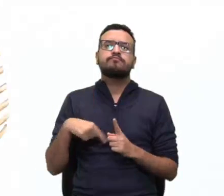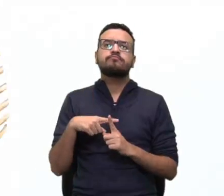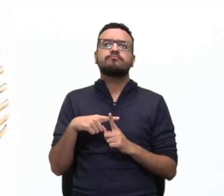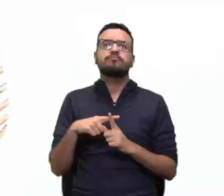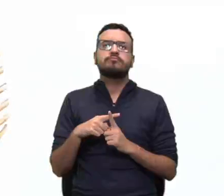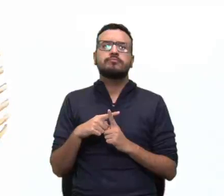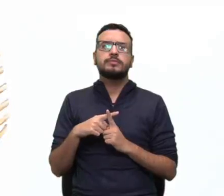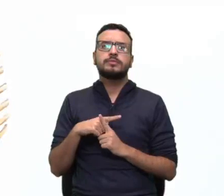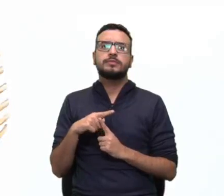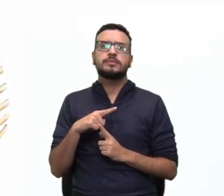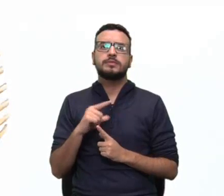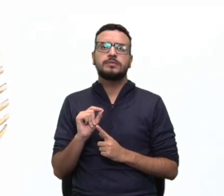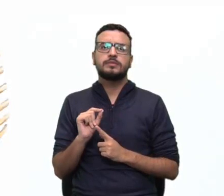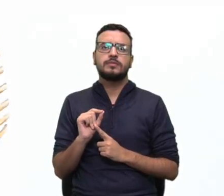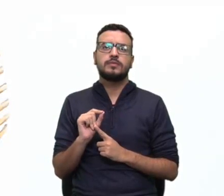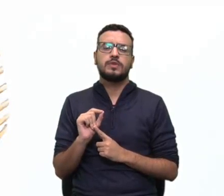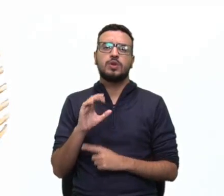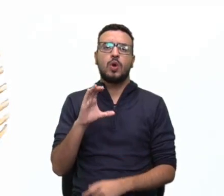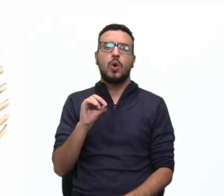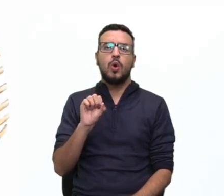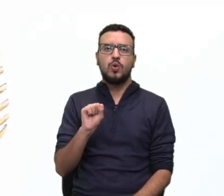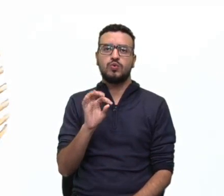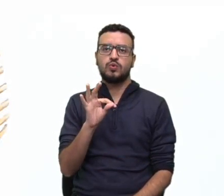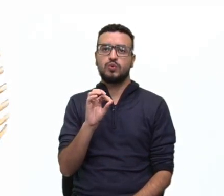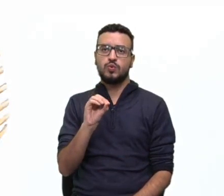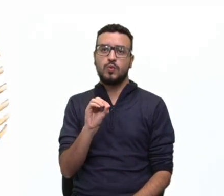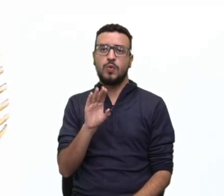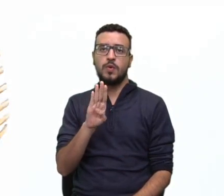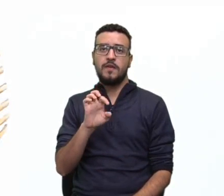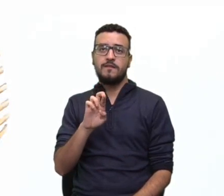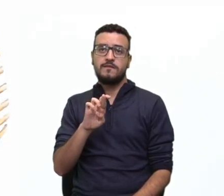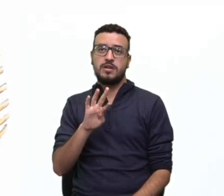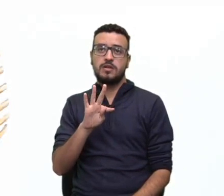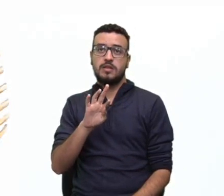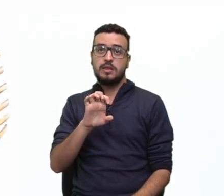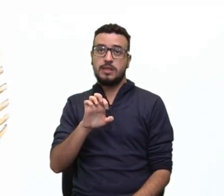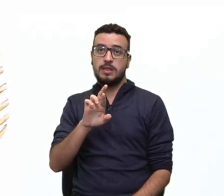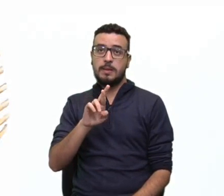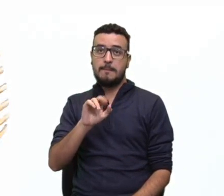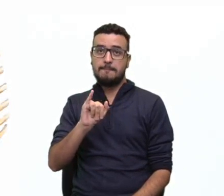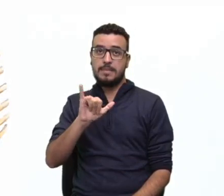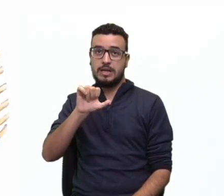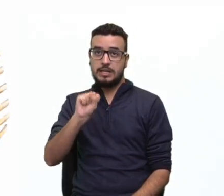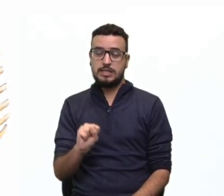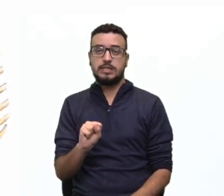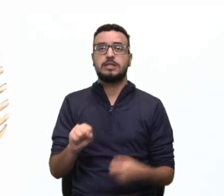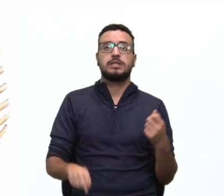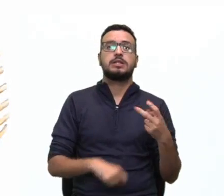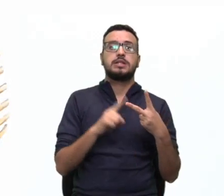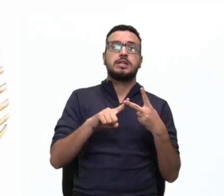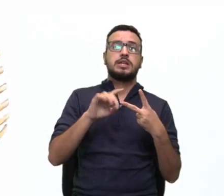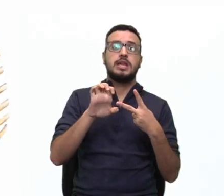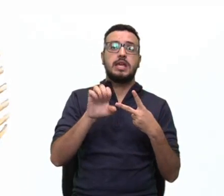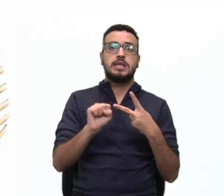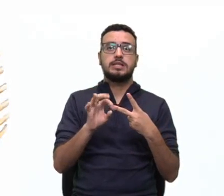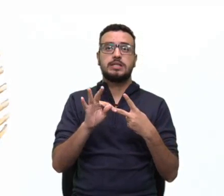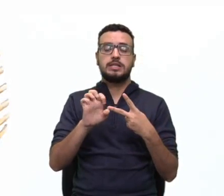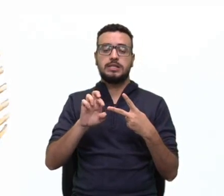as articulações costovertebrais e externocostais,